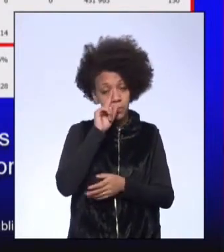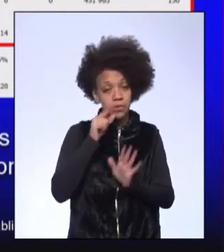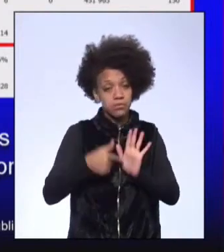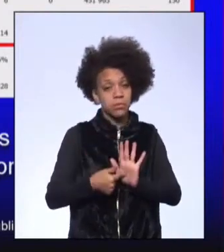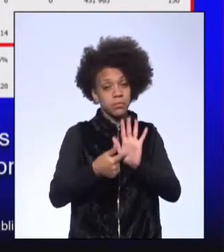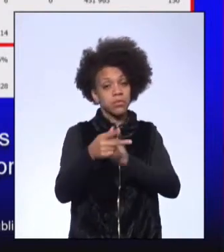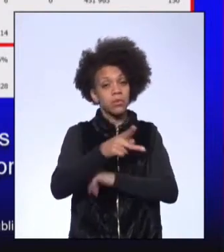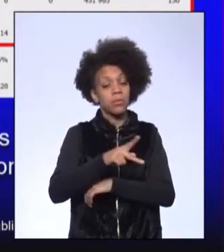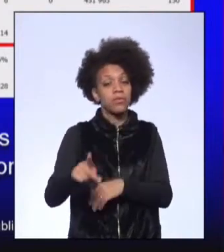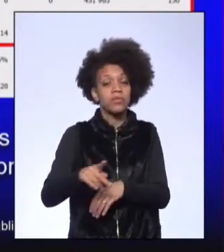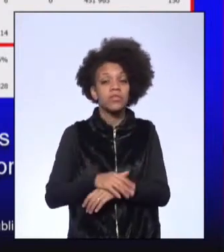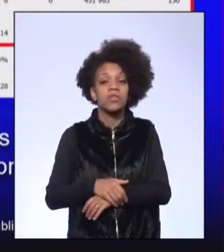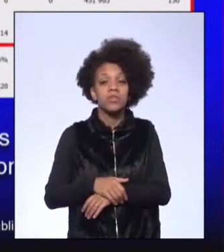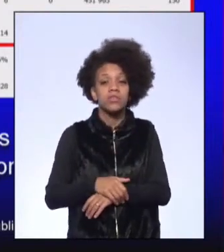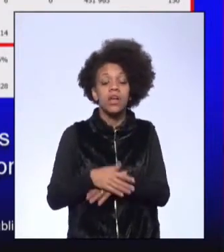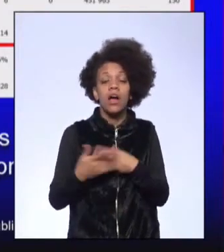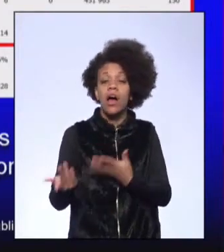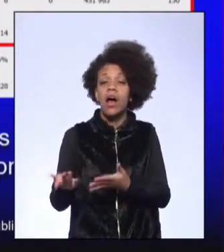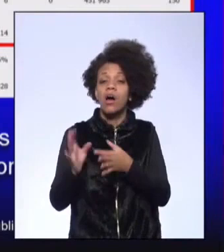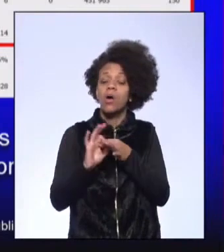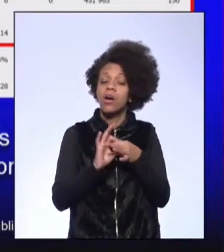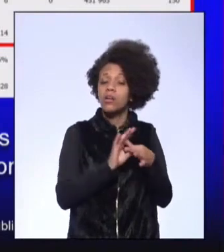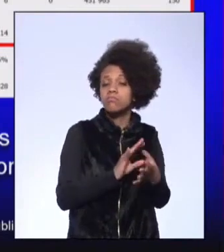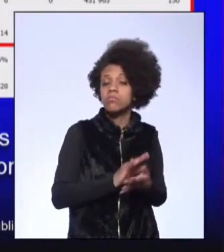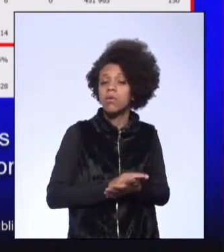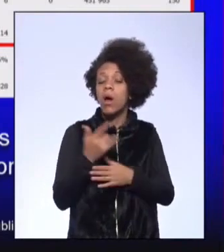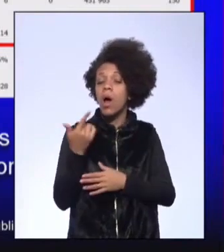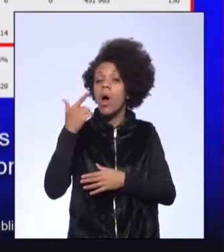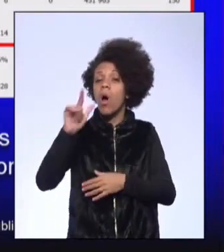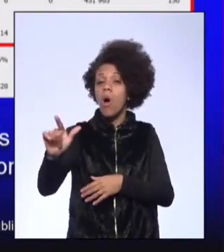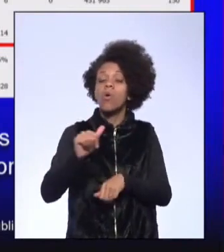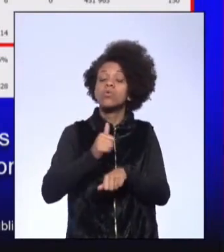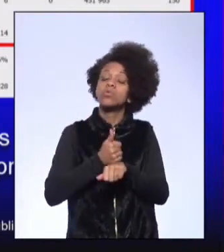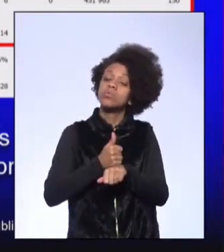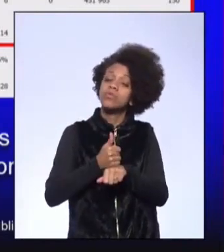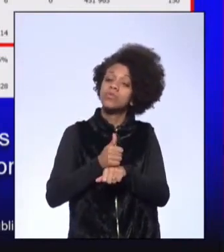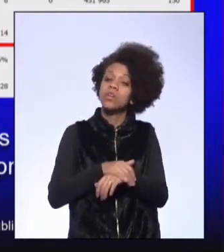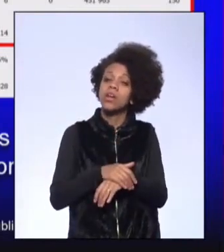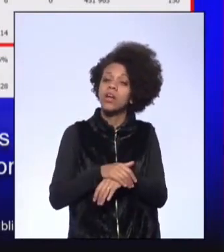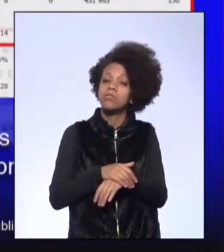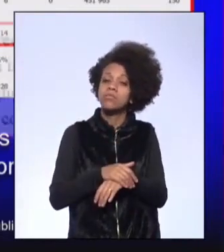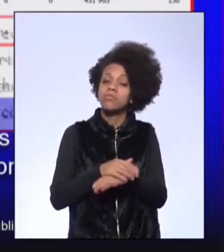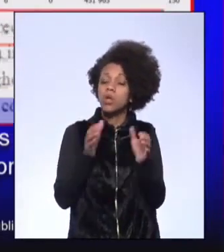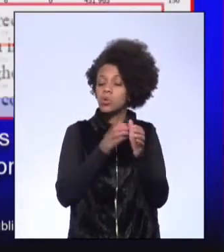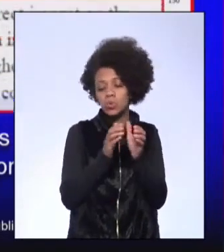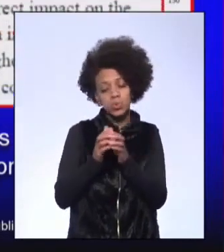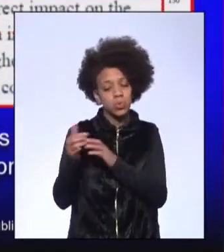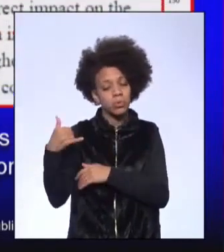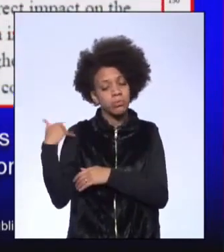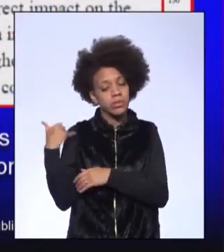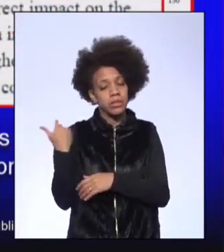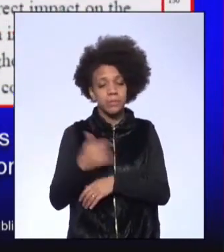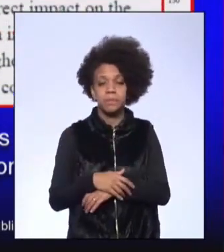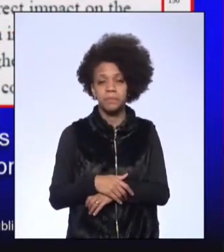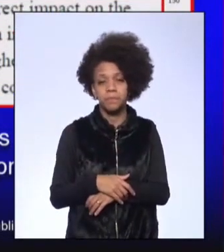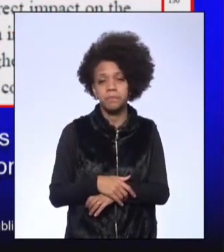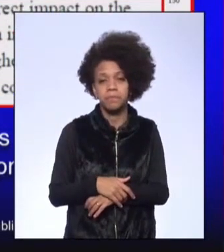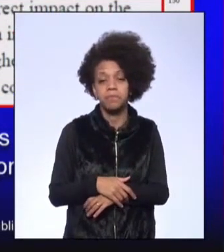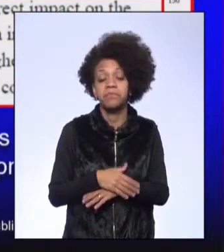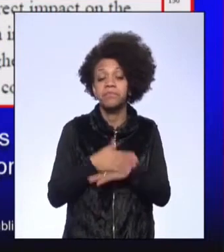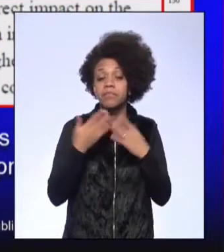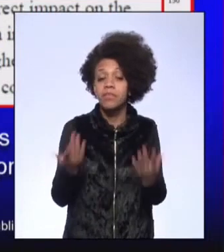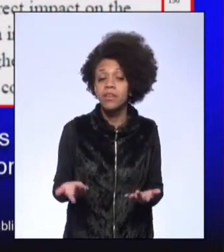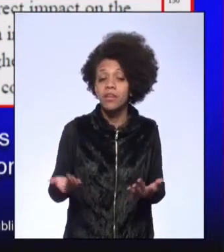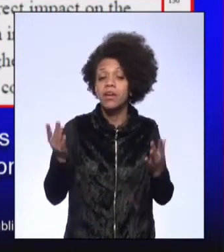dos professores em relação a outros profissionais do mesmo grupo etário. E a conclusão